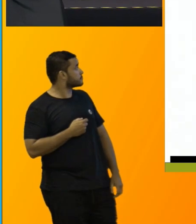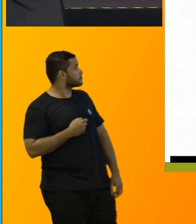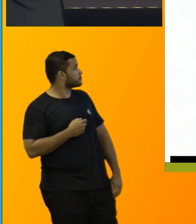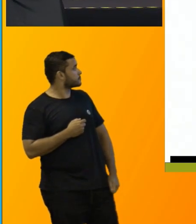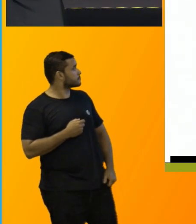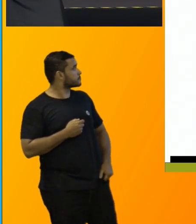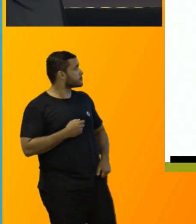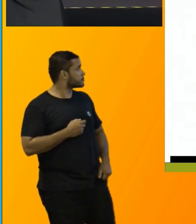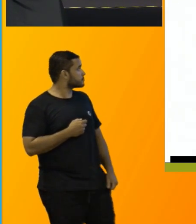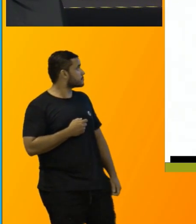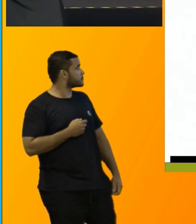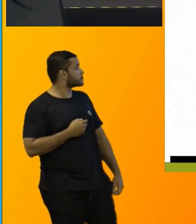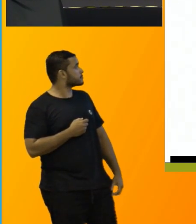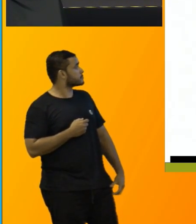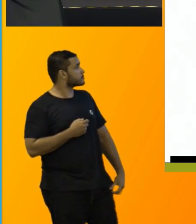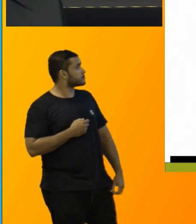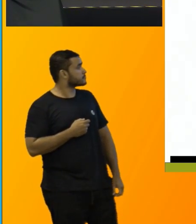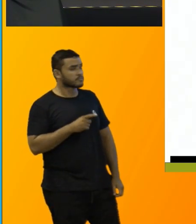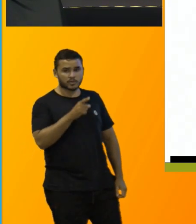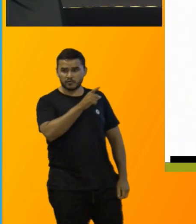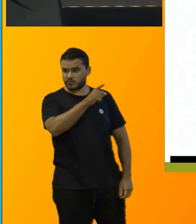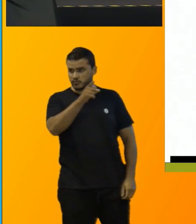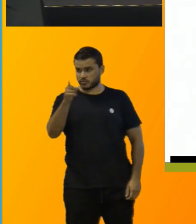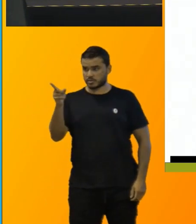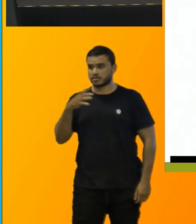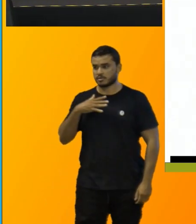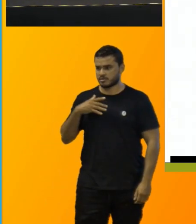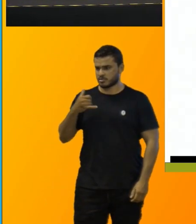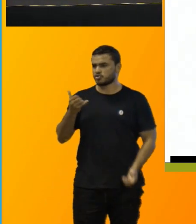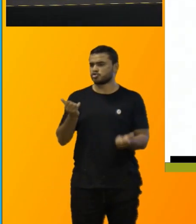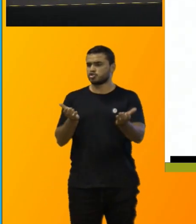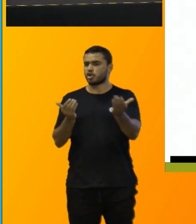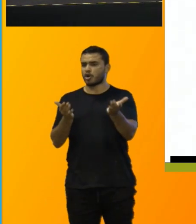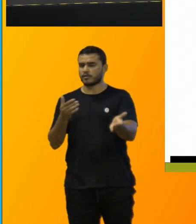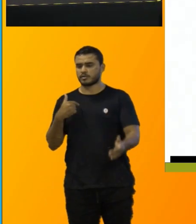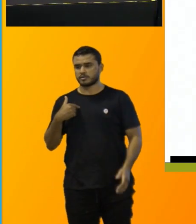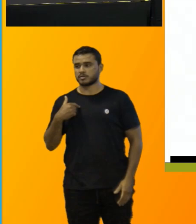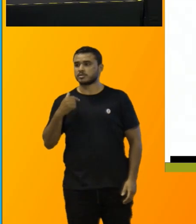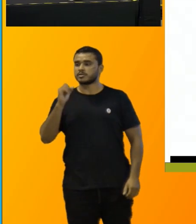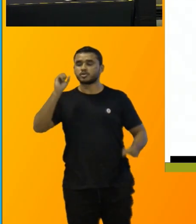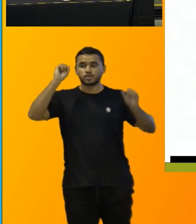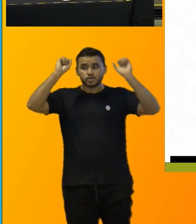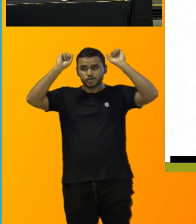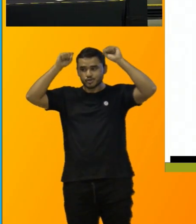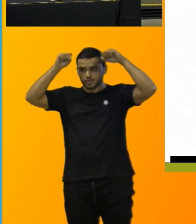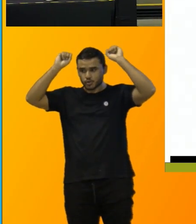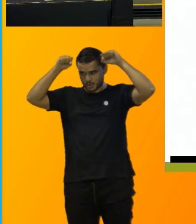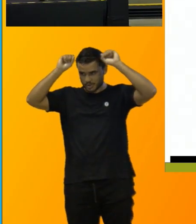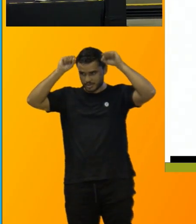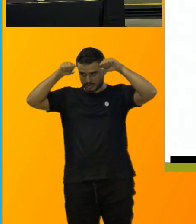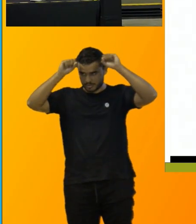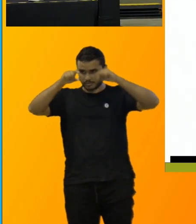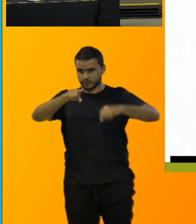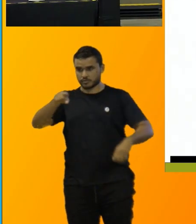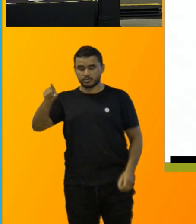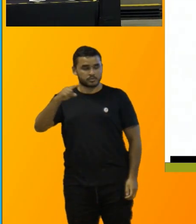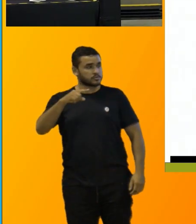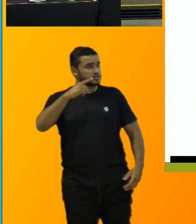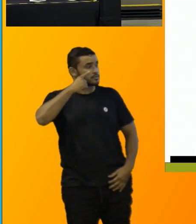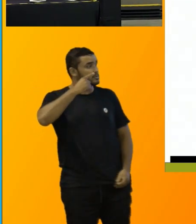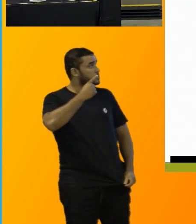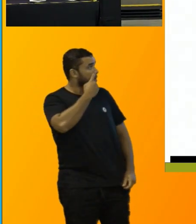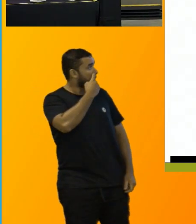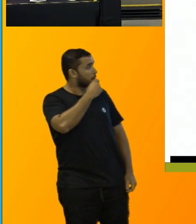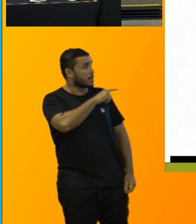cá. Você talvez não tenha pego. A minha geração pegou. Xuxa para baixinhos. Tinha Getúlio